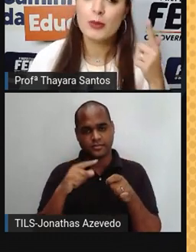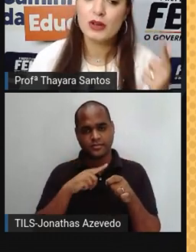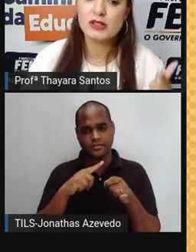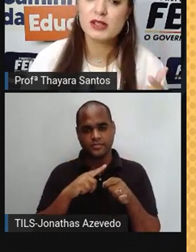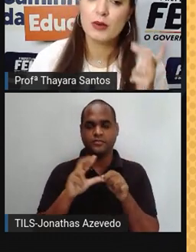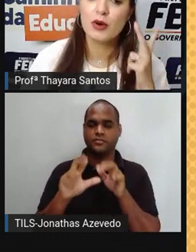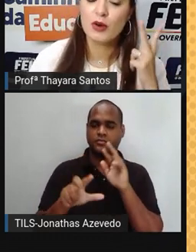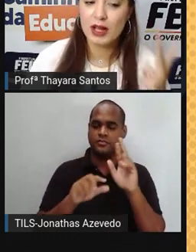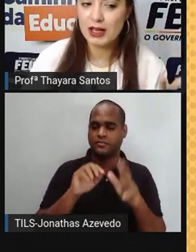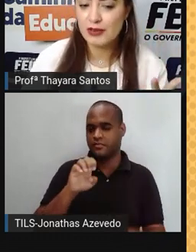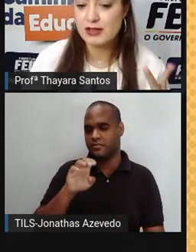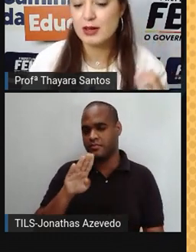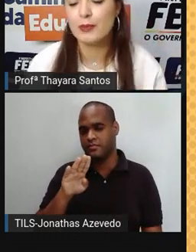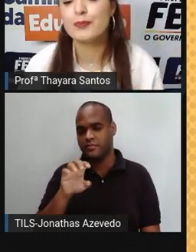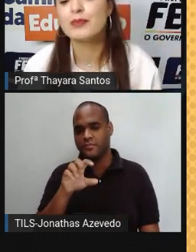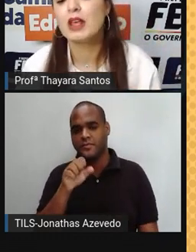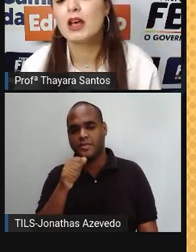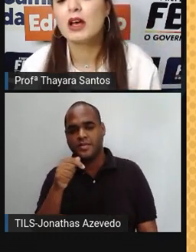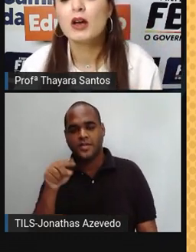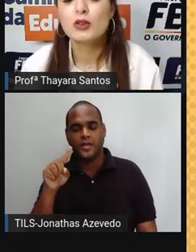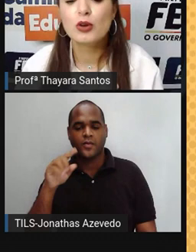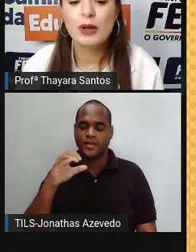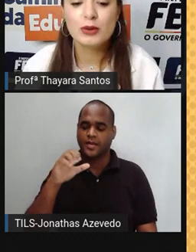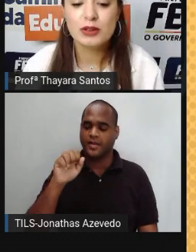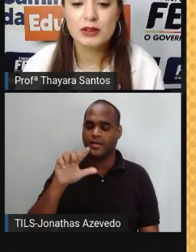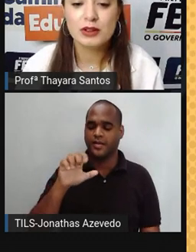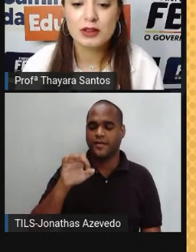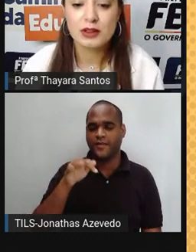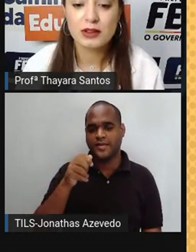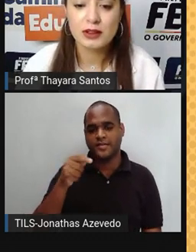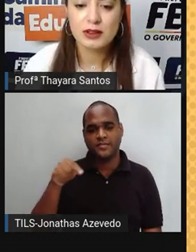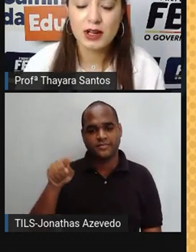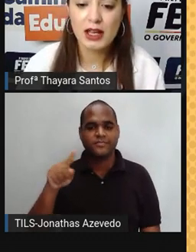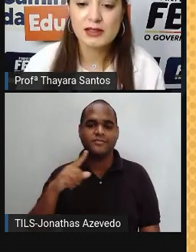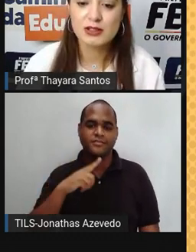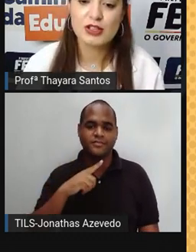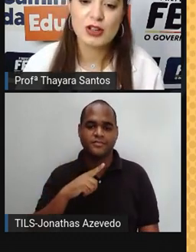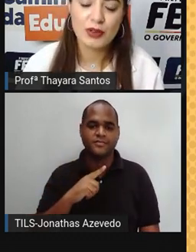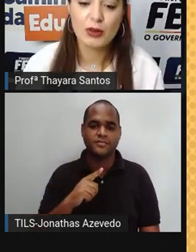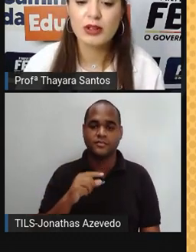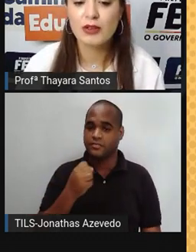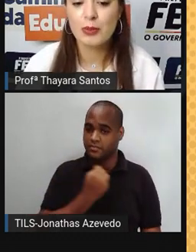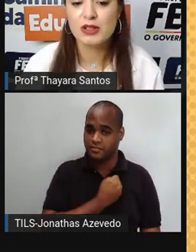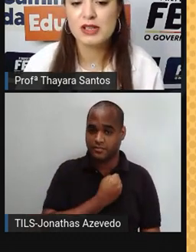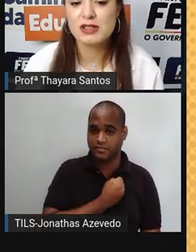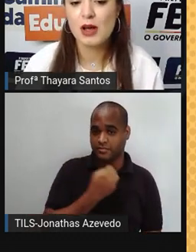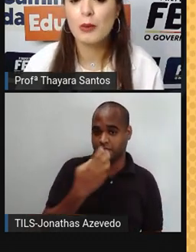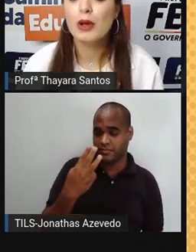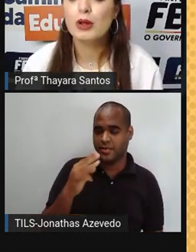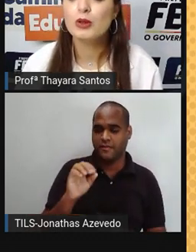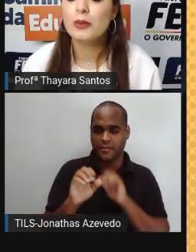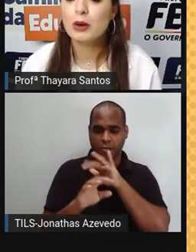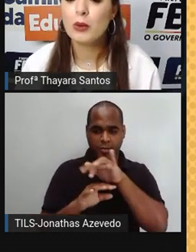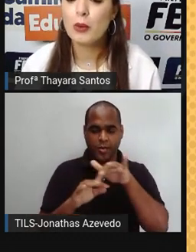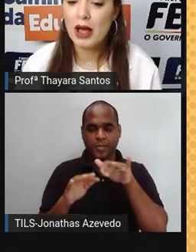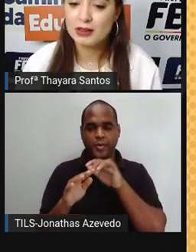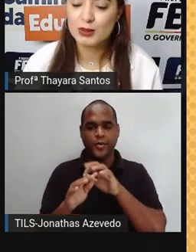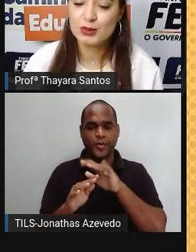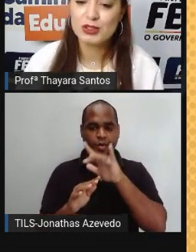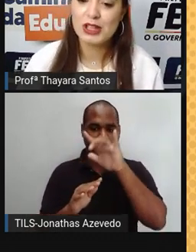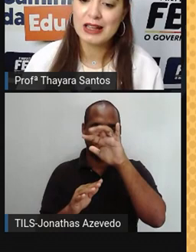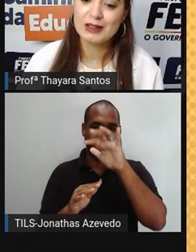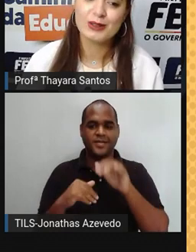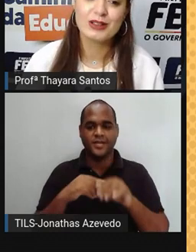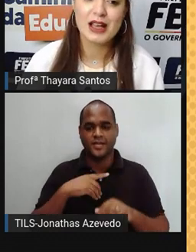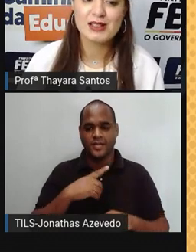ebulição ou calefação número 3 gente já falou né vaporização Número